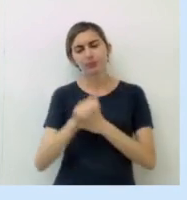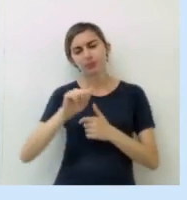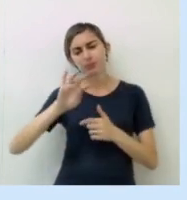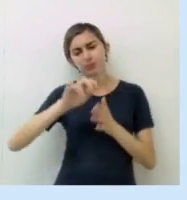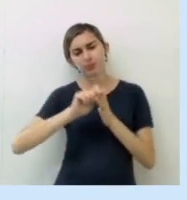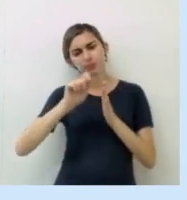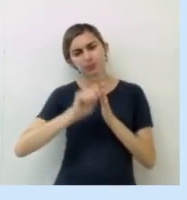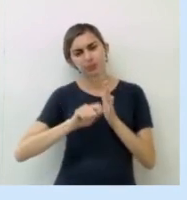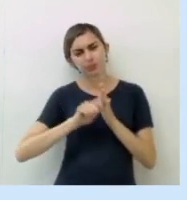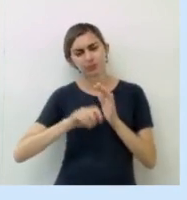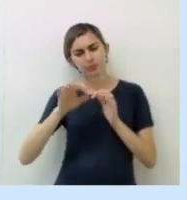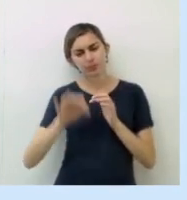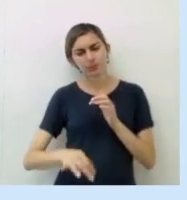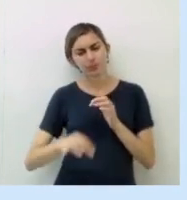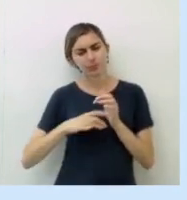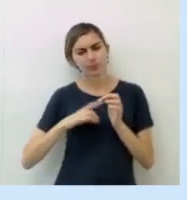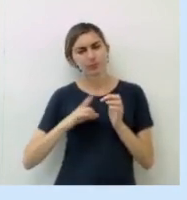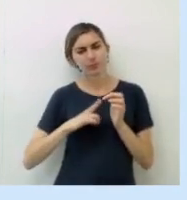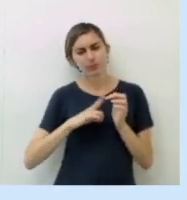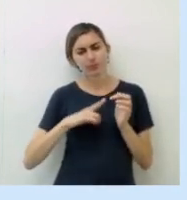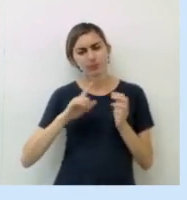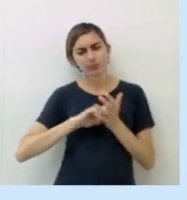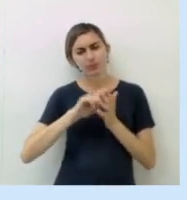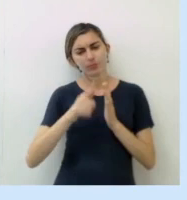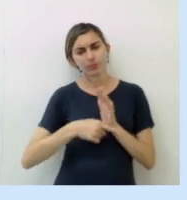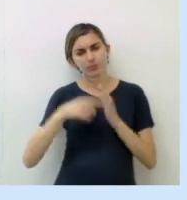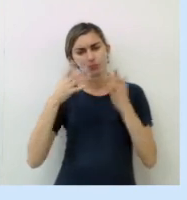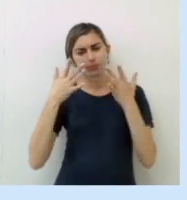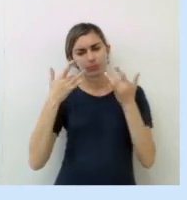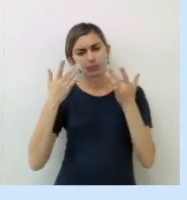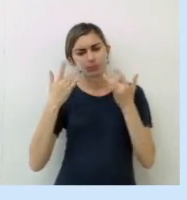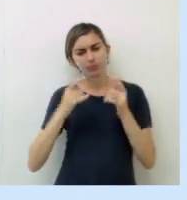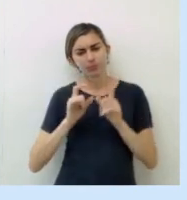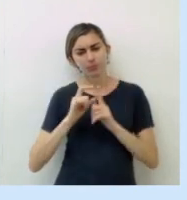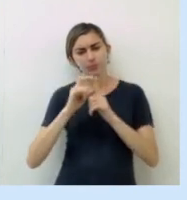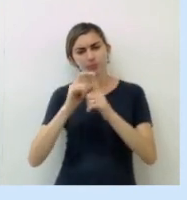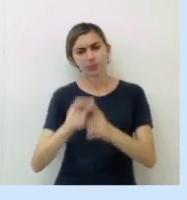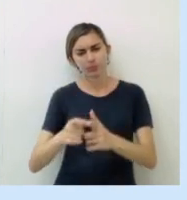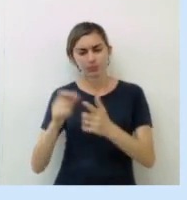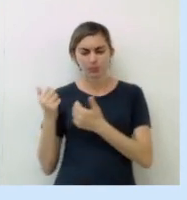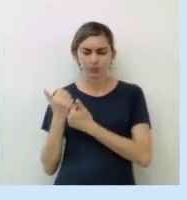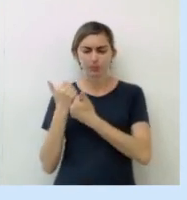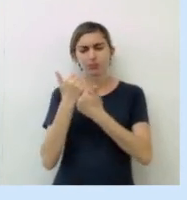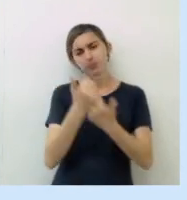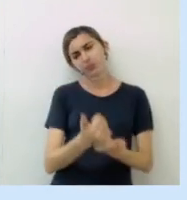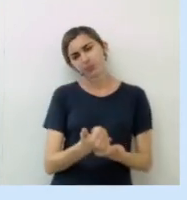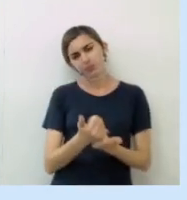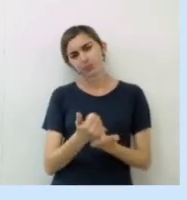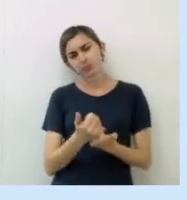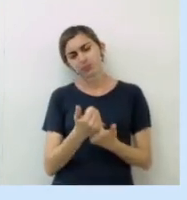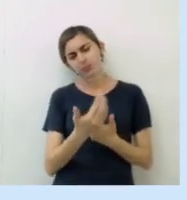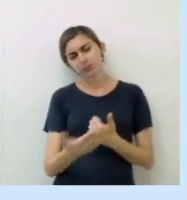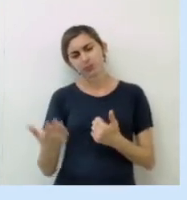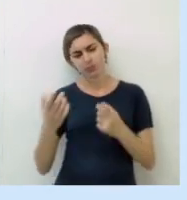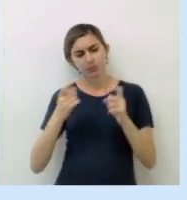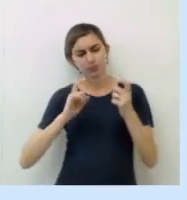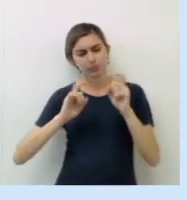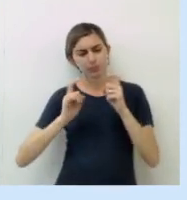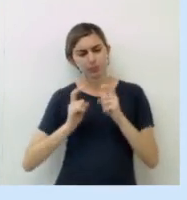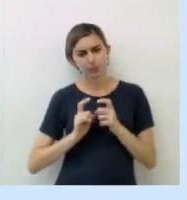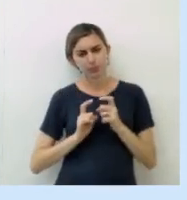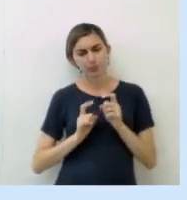autor, certo? E nós temos o gênero dramático, que é a palavra representada. É o diálogo, é